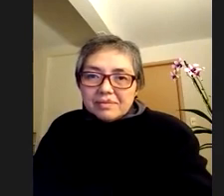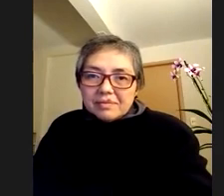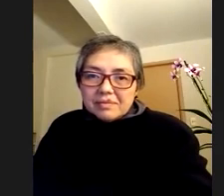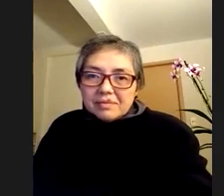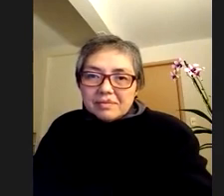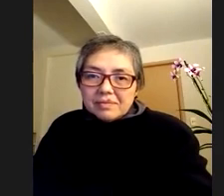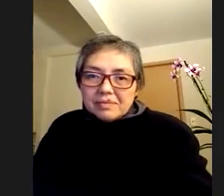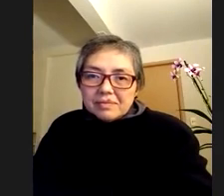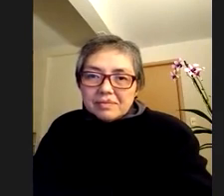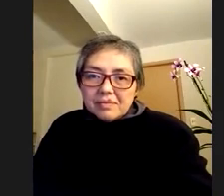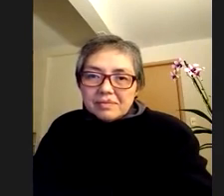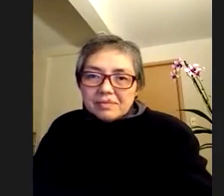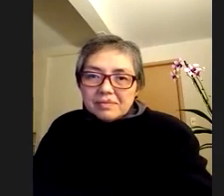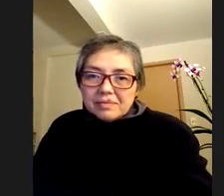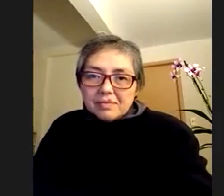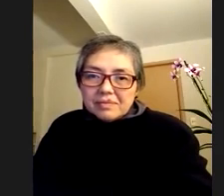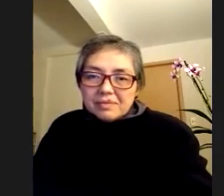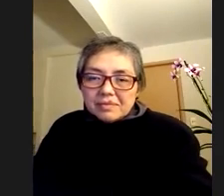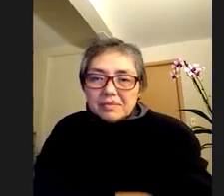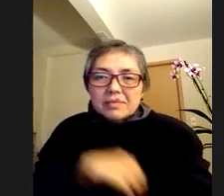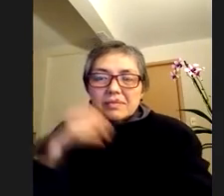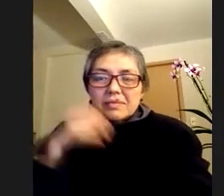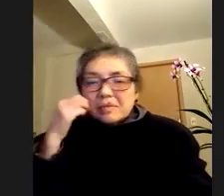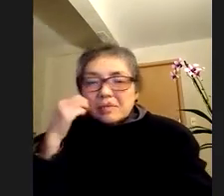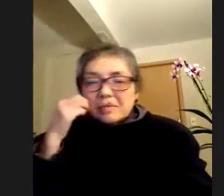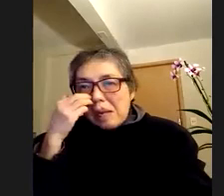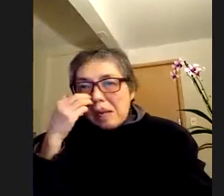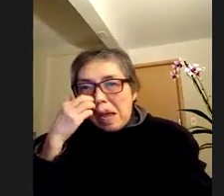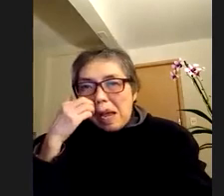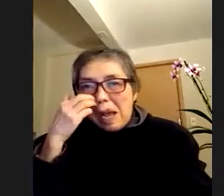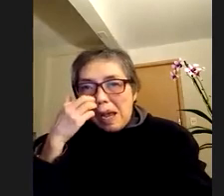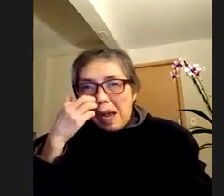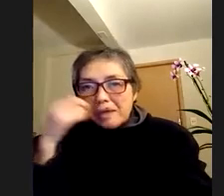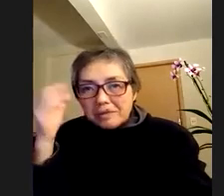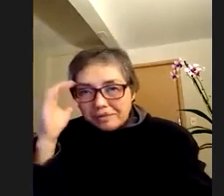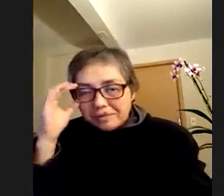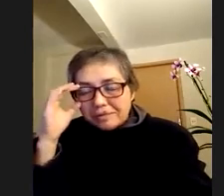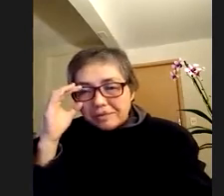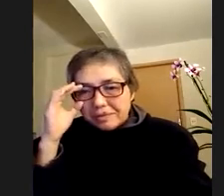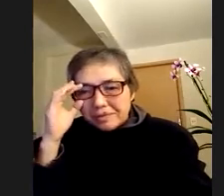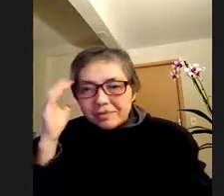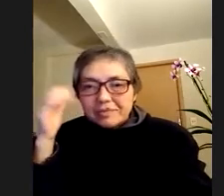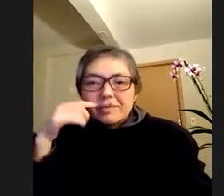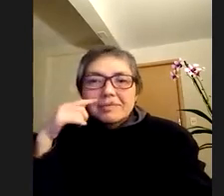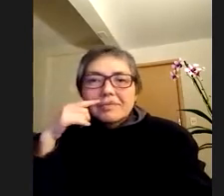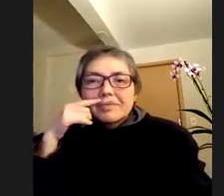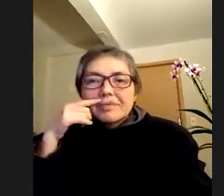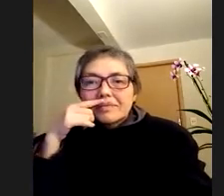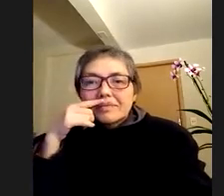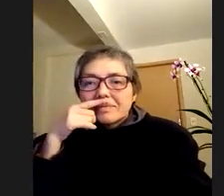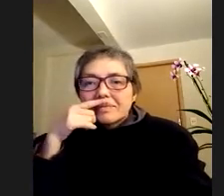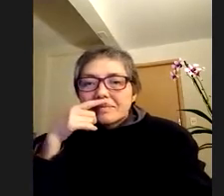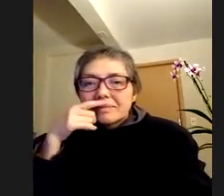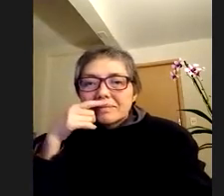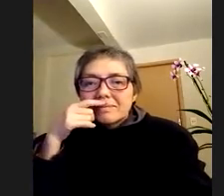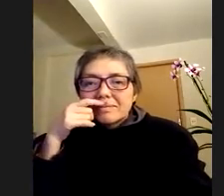luta antifascista, né? Assim, depois a gente golpeia junto e depois a gente marcha separado. Mas já fugi do tema meio ambiente, desculpe,